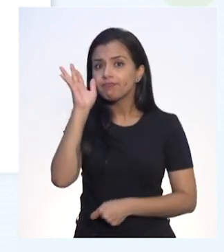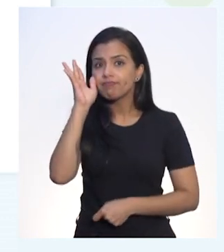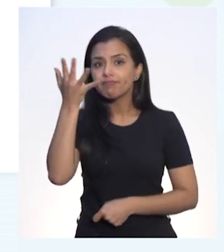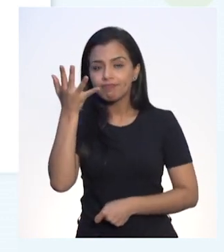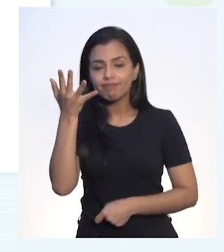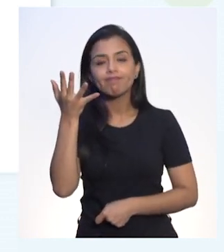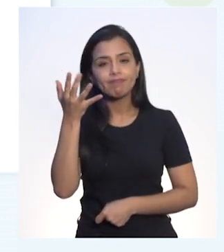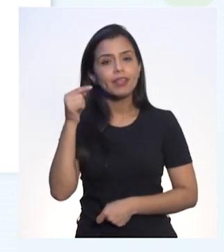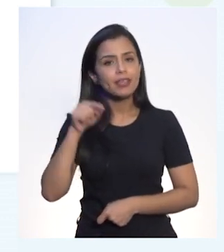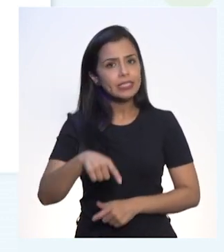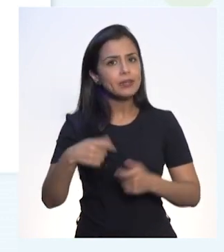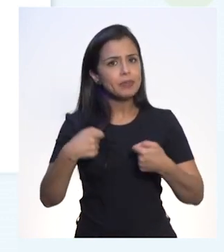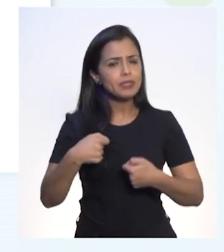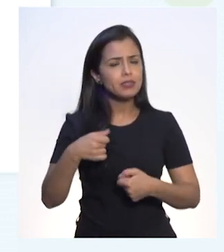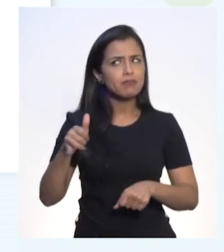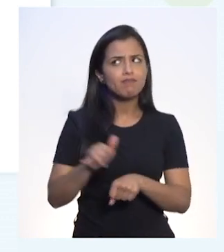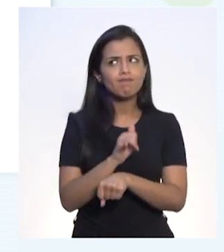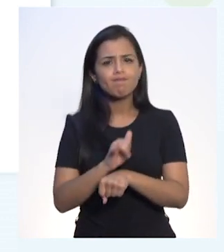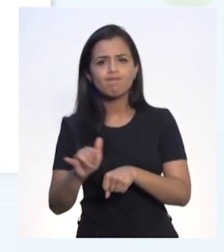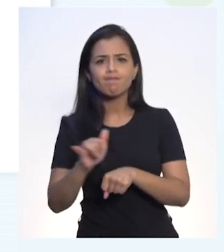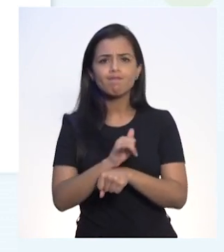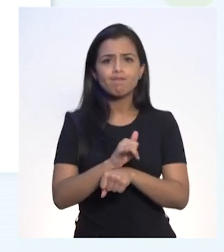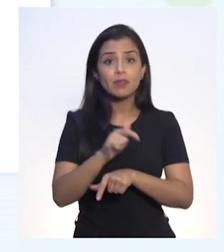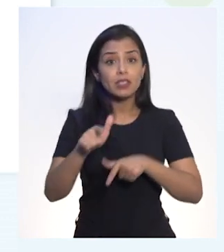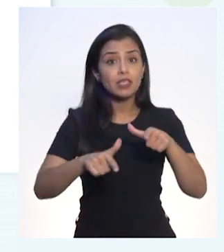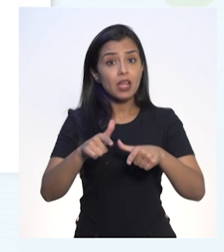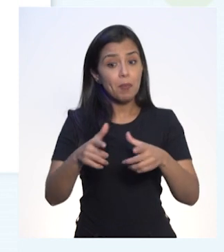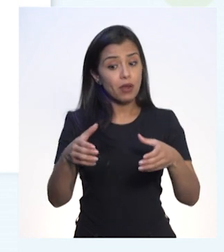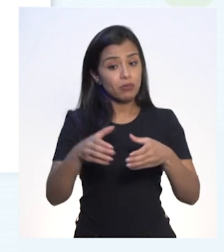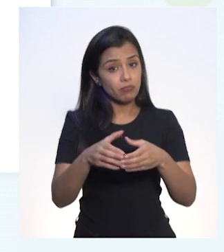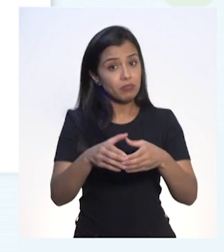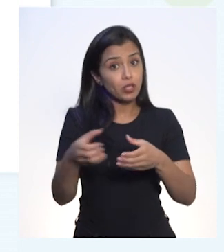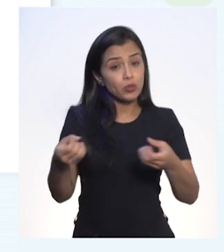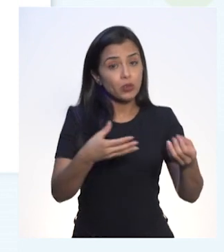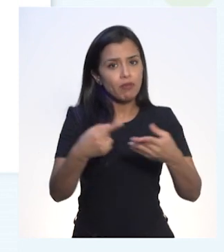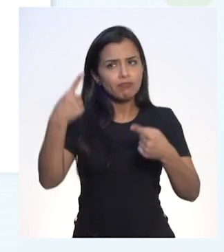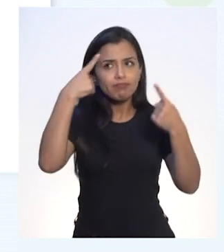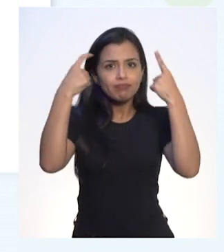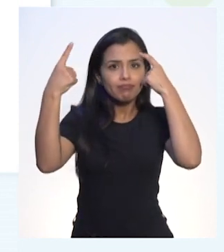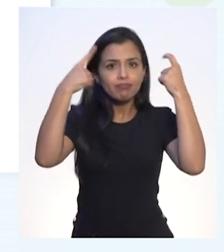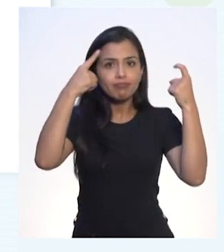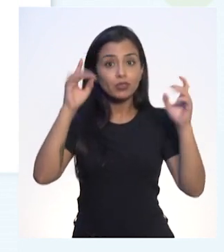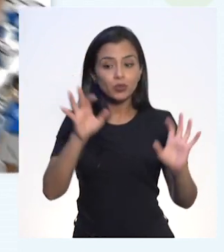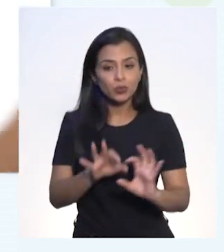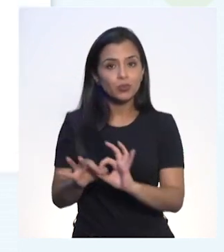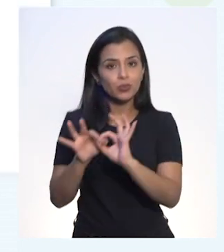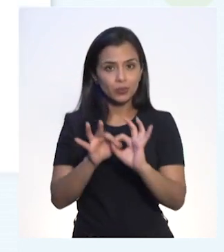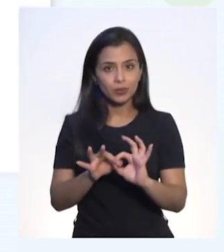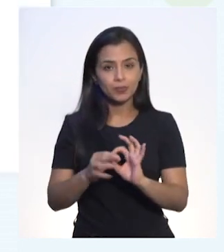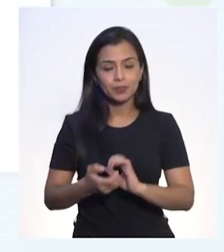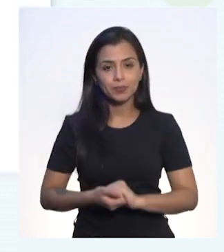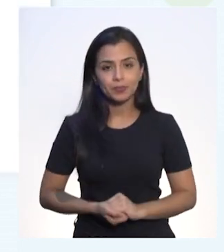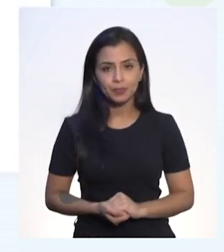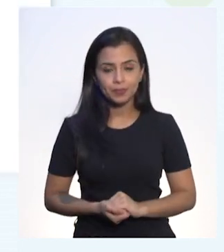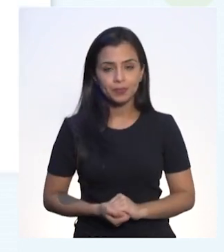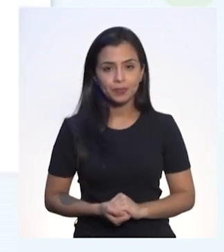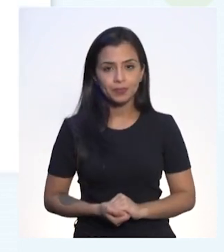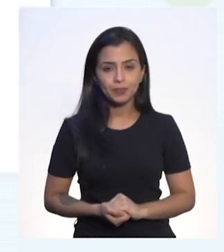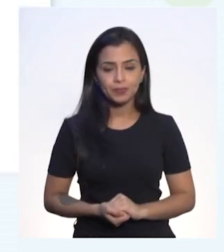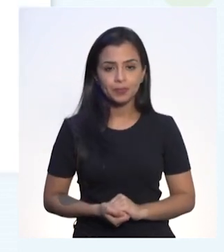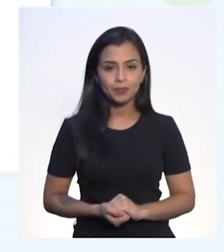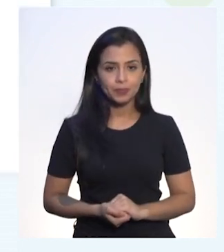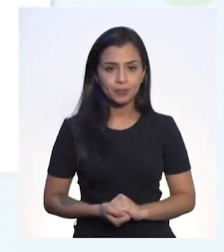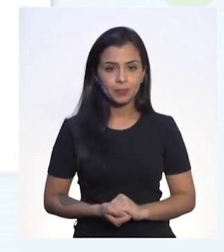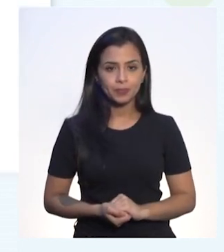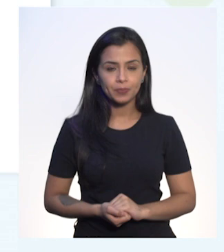Isso requer novas formas de trabalho em equipe, com foco na criação conjunta. A apropriação